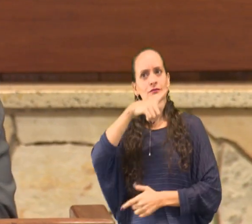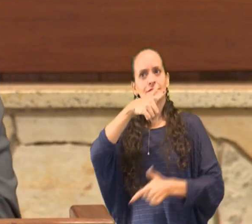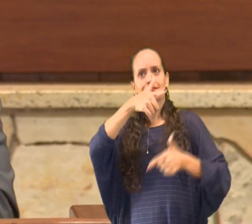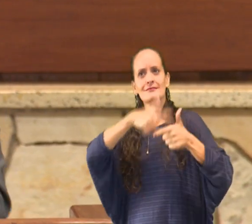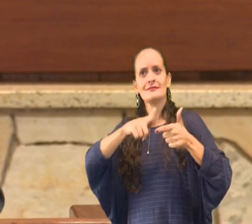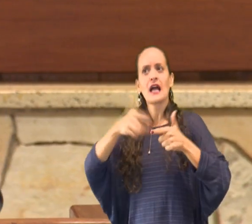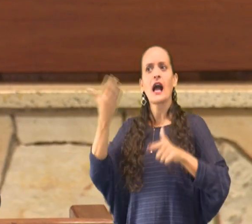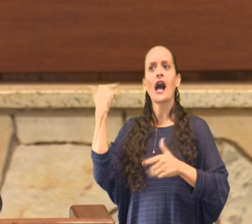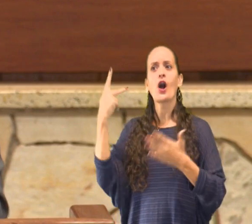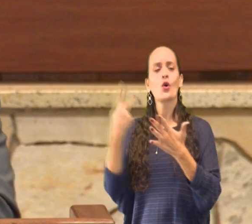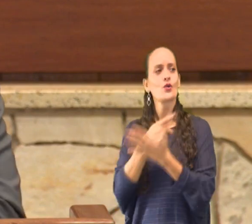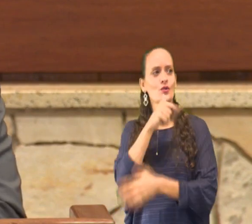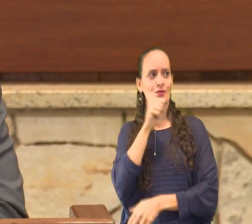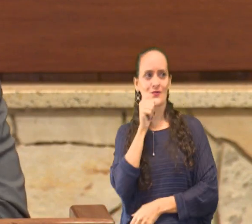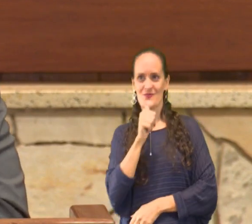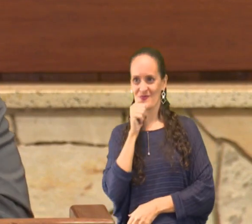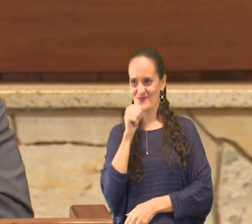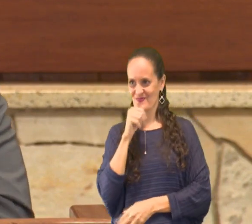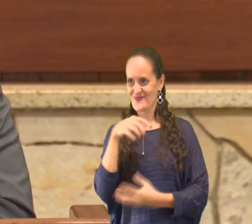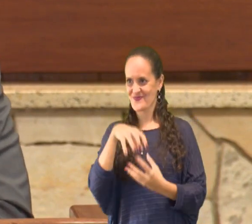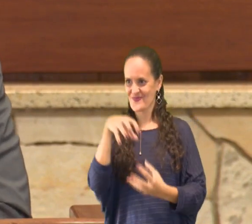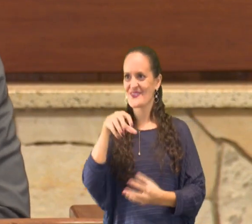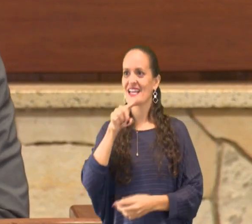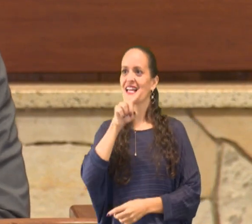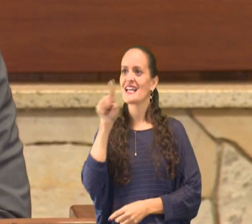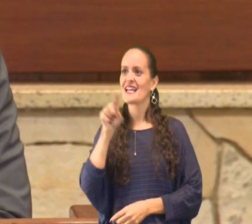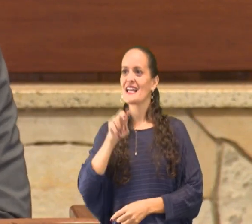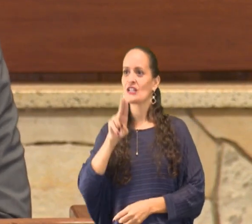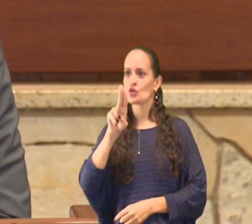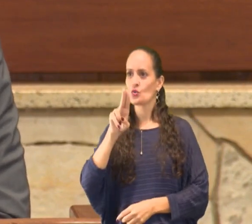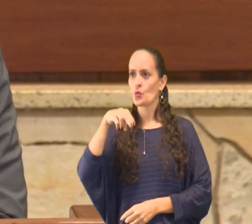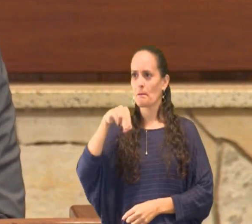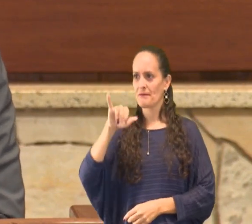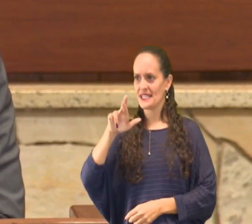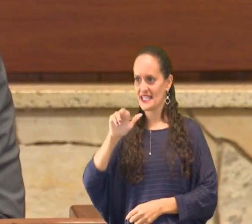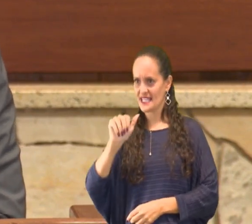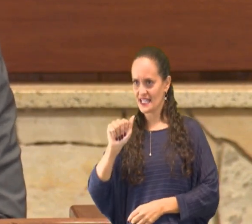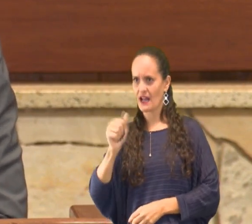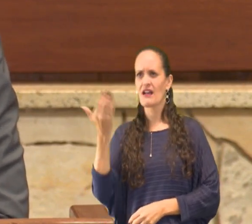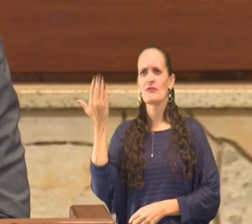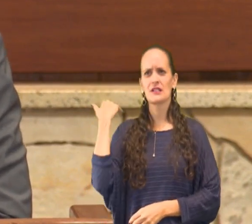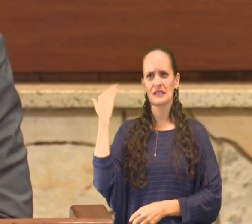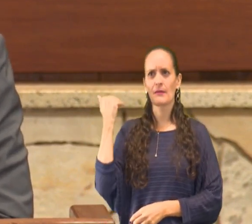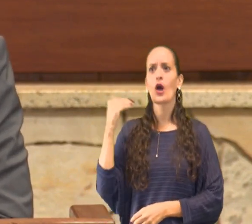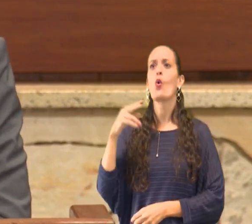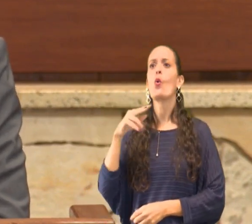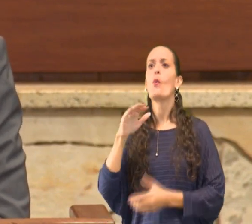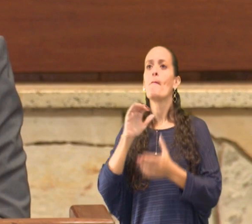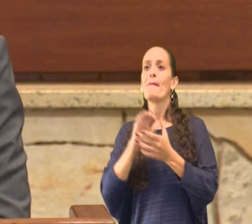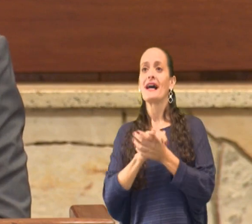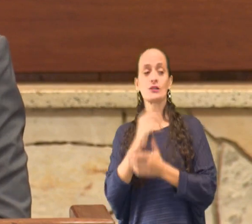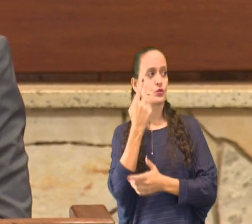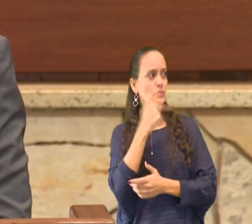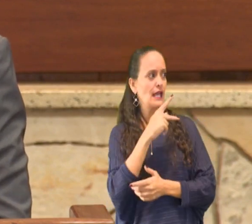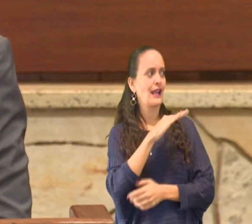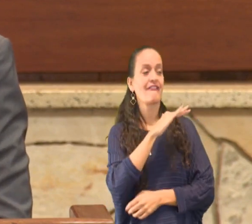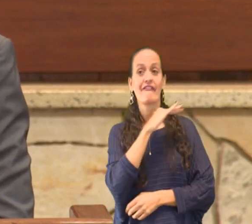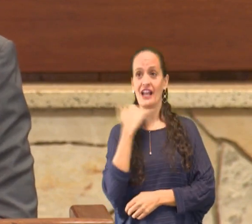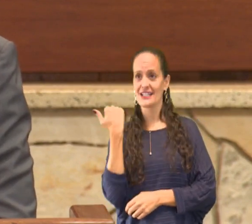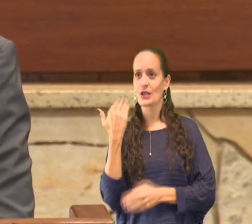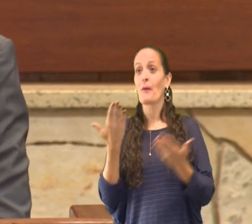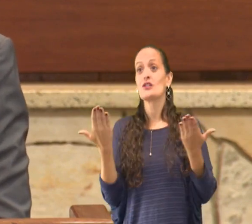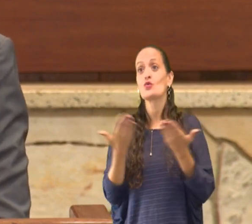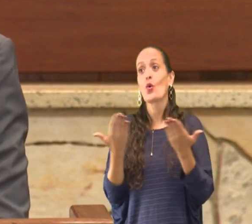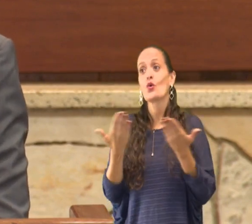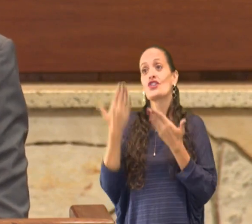dificuldades com relação a enfermidades. A nossa irmã Zumira, que perdeu o seu esposo nesse tempo de pandemia, ela está aqui agradecendo a Deus.